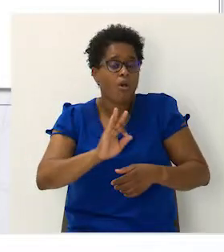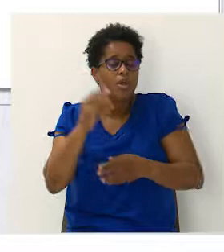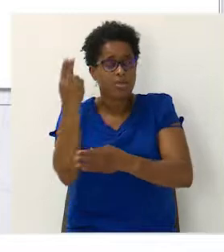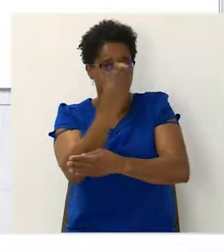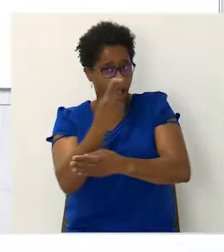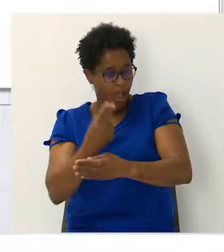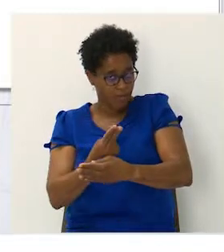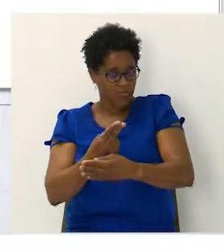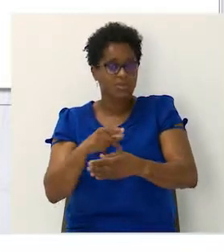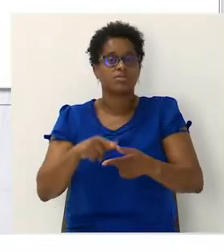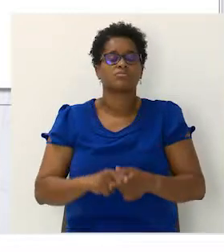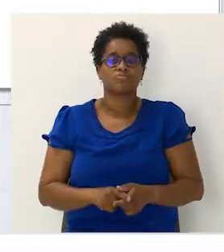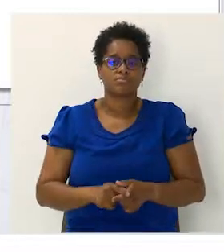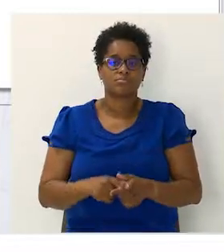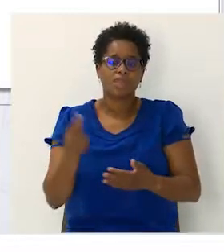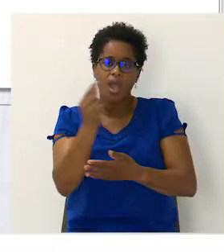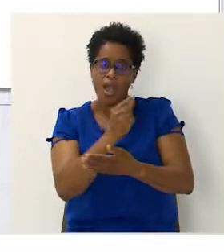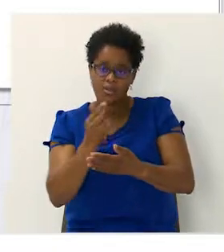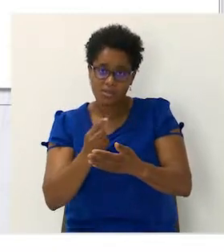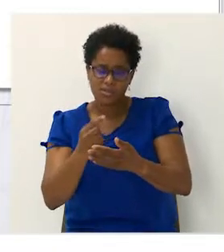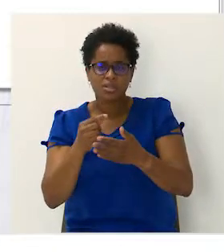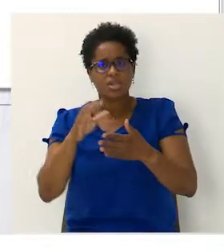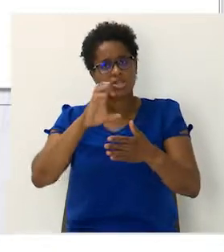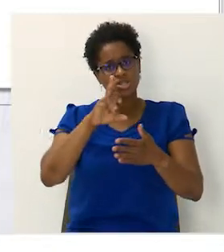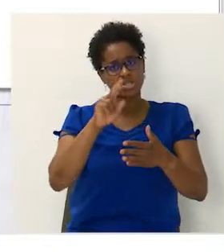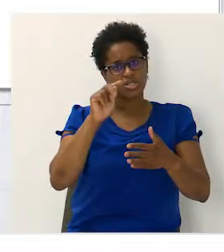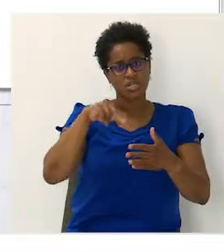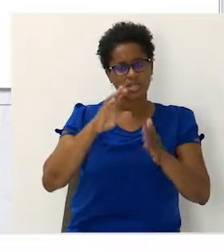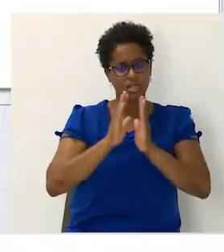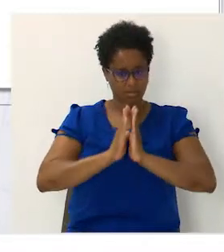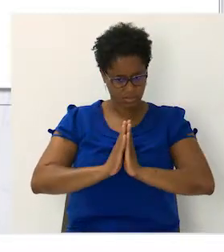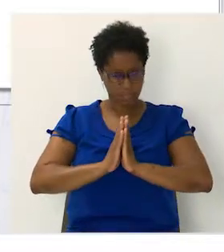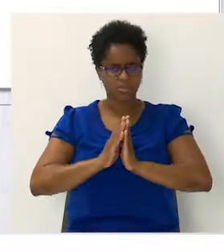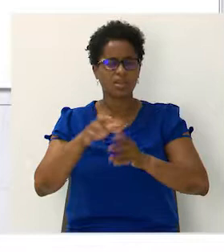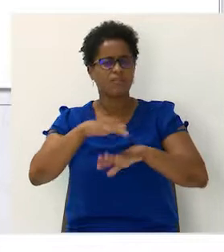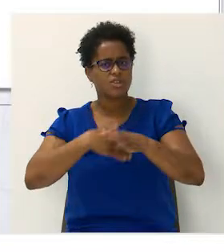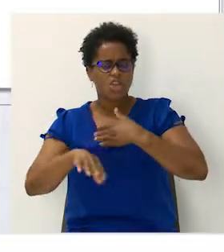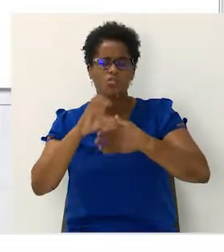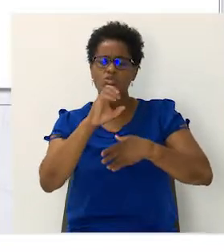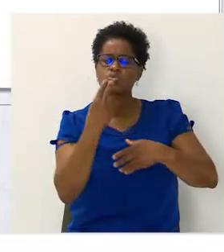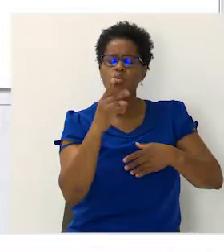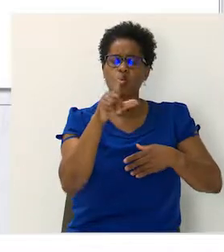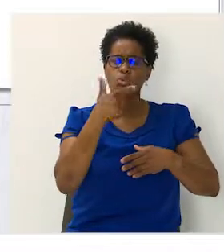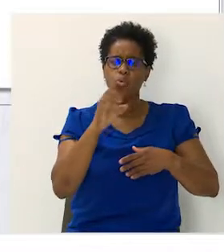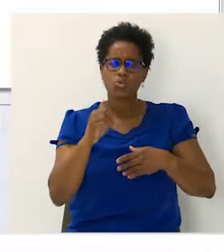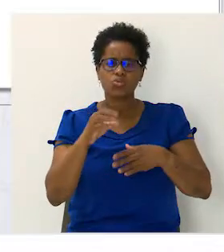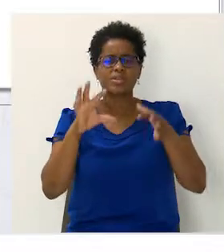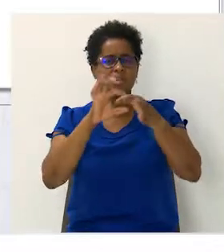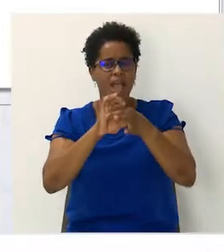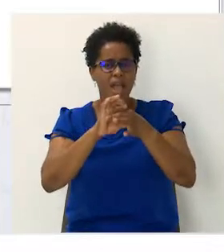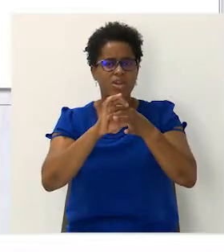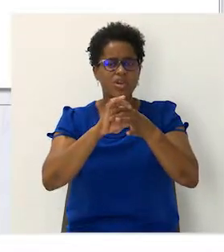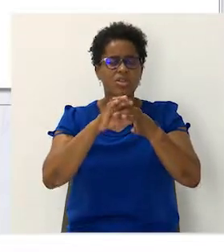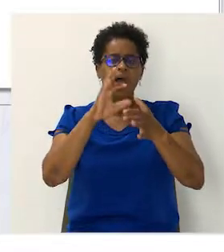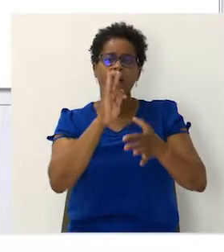arte, nas crenças. Desenvolveram-se cultos relacionados com a fecundidade e